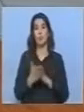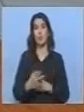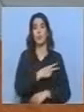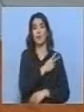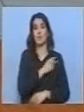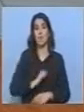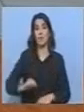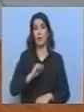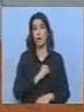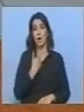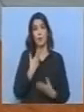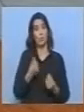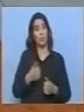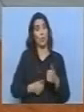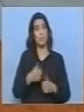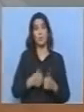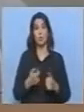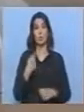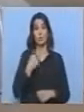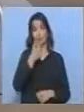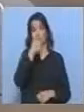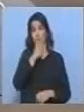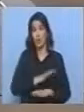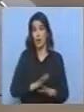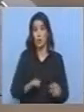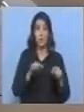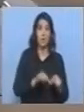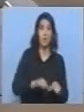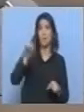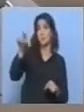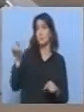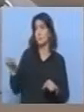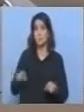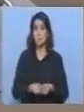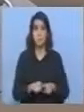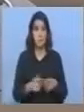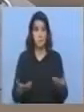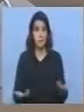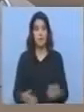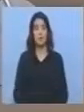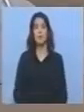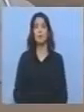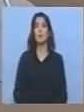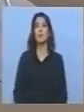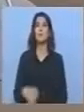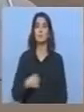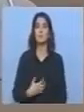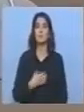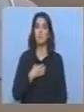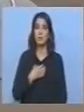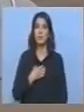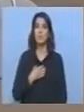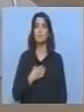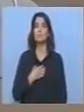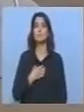muito competitiva e, portanto, os cursos estão cheios num sítio e também estão no outro. E portanto, eu considero que não